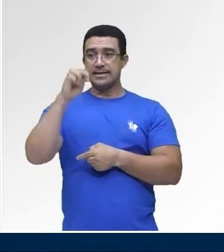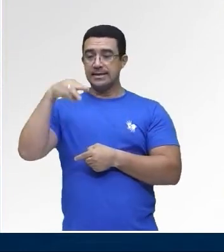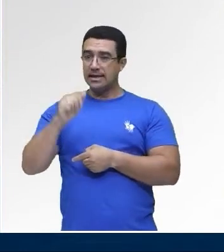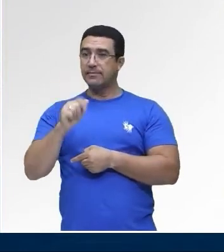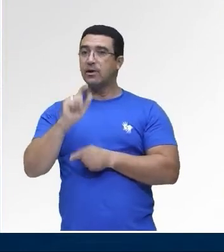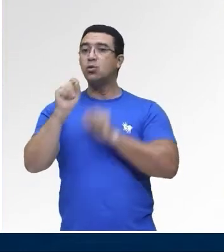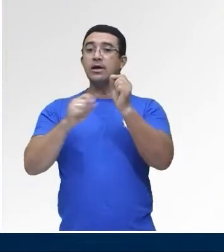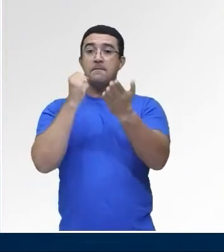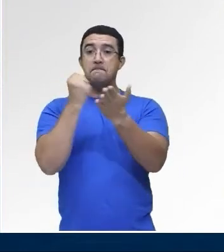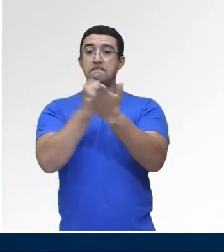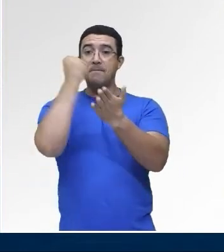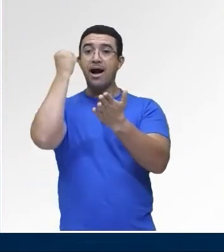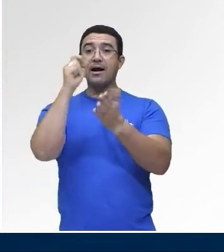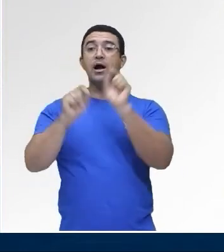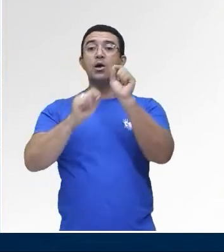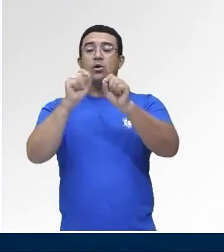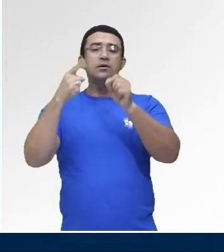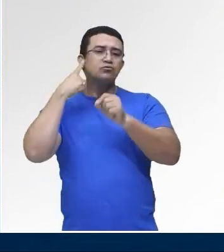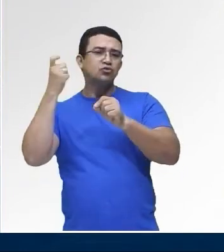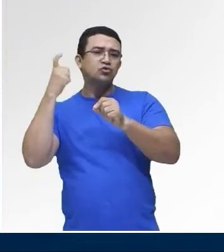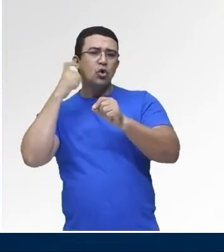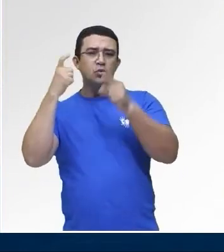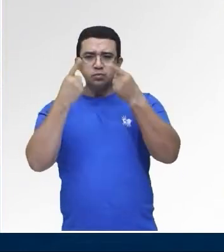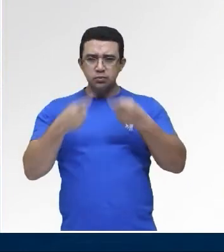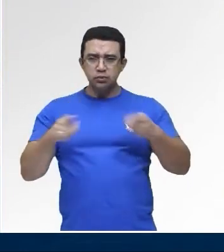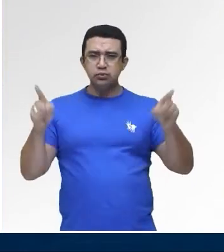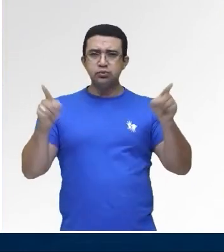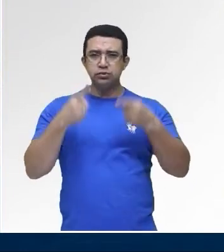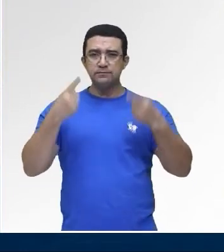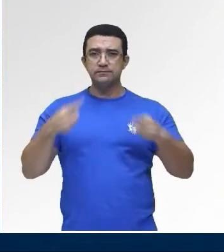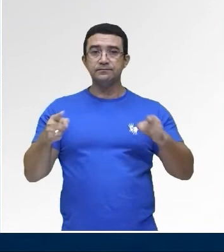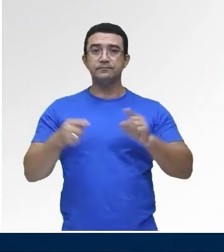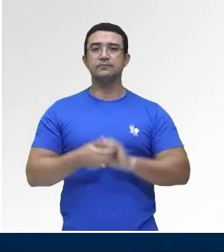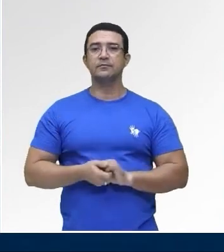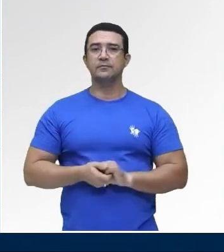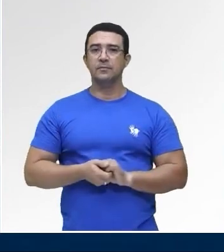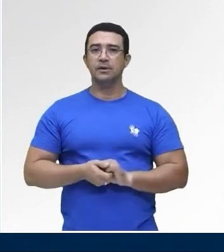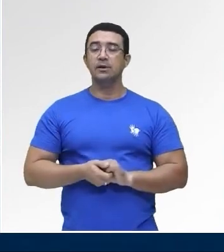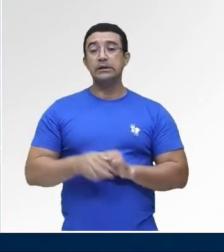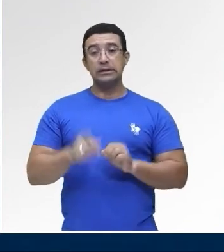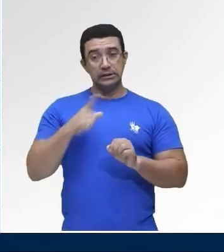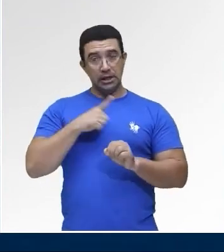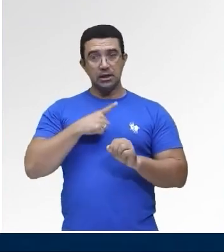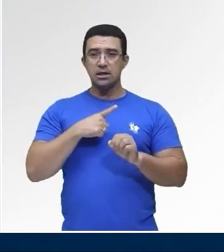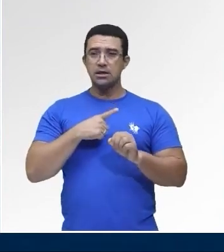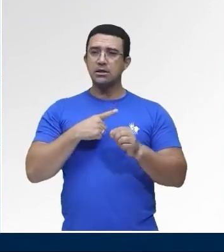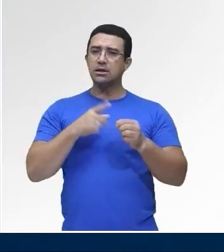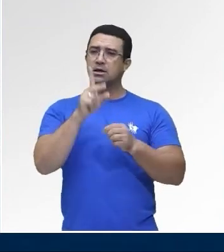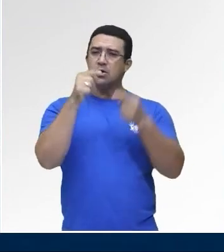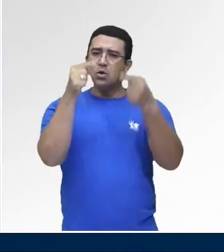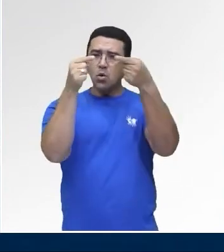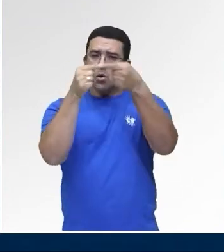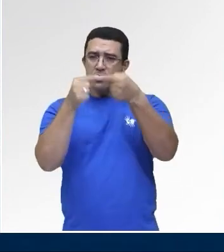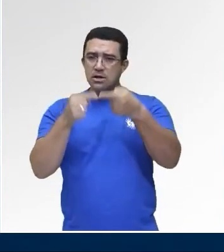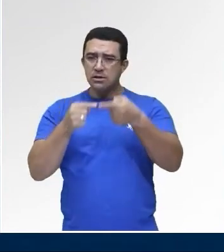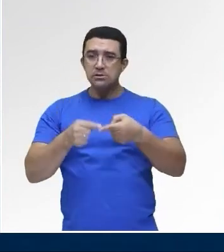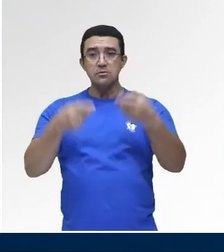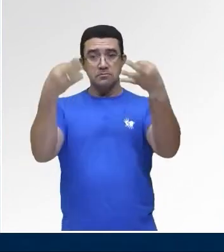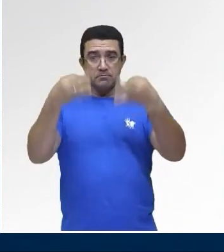meio de repetição dos sons. Sim, justamente as rimas perfeitas são aquelas que vão marcar